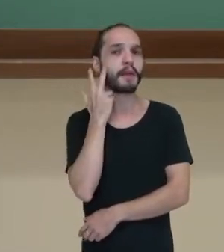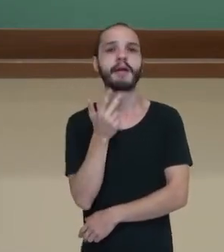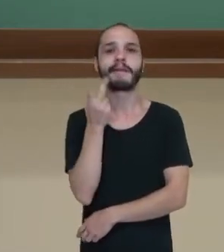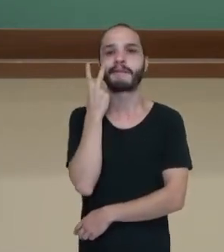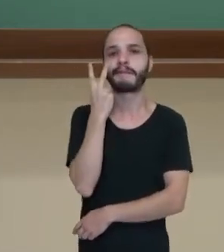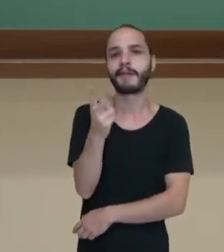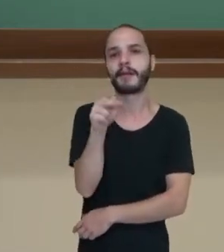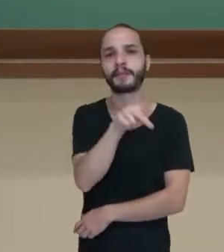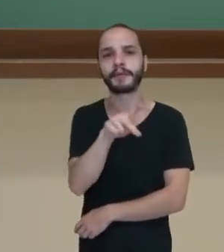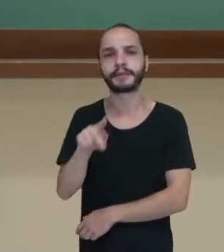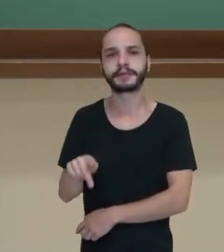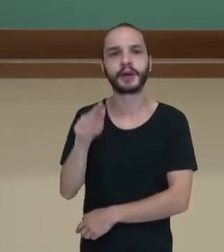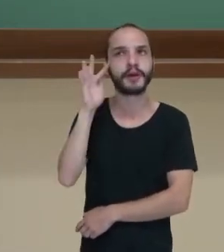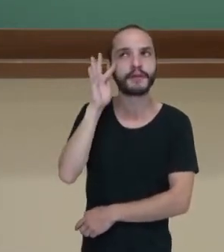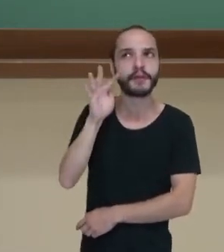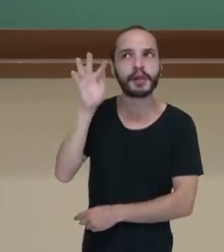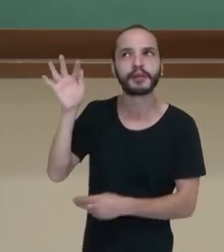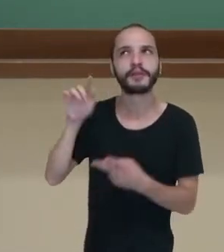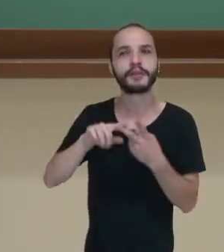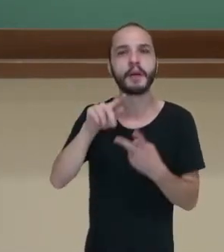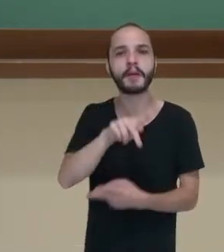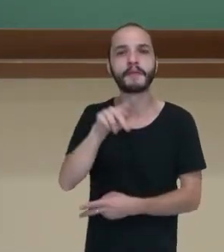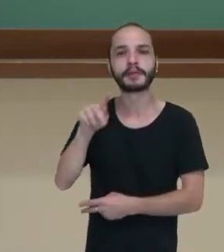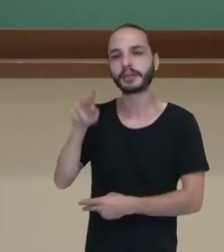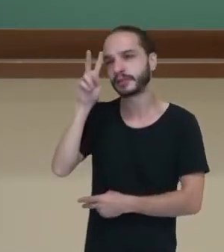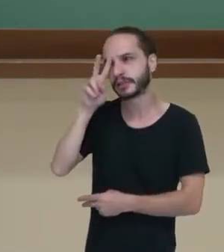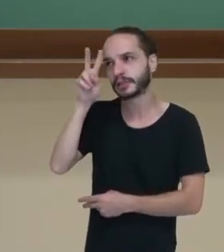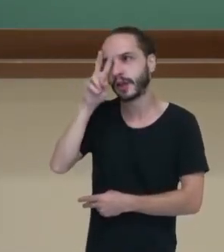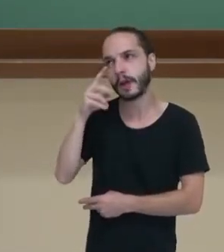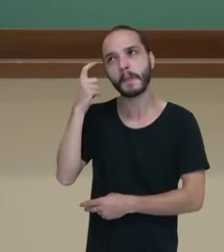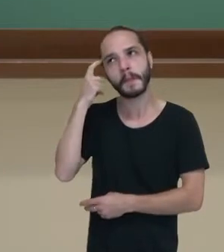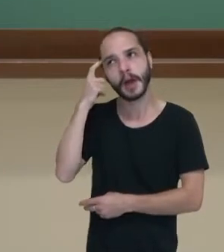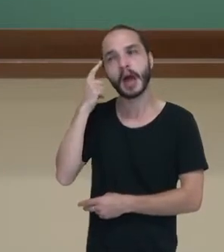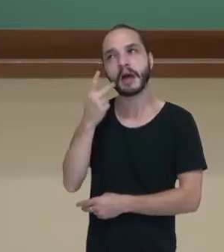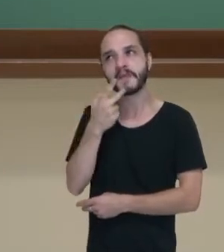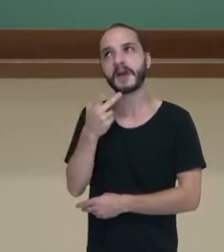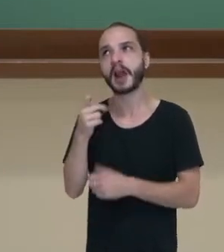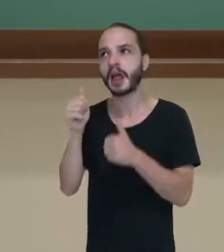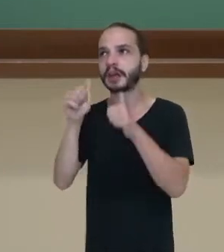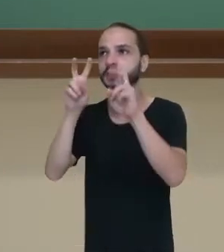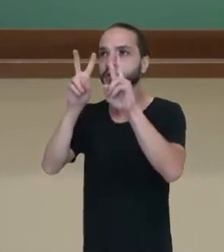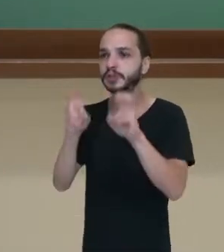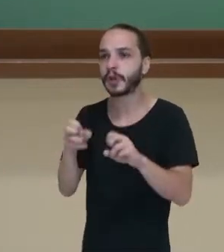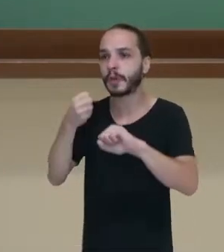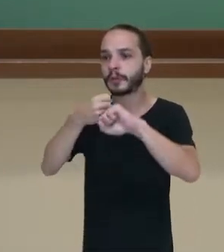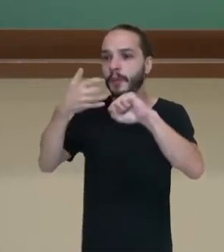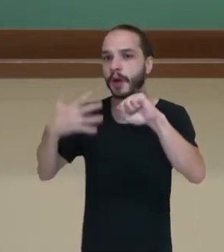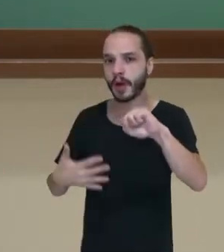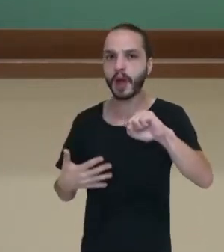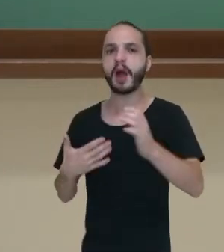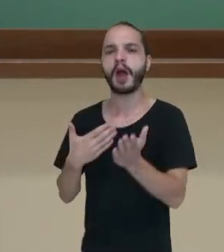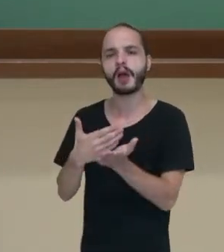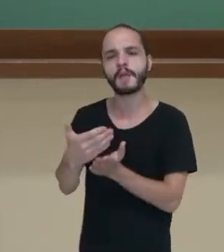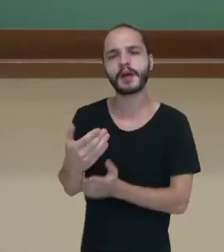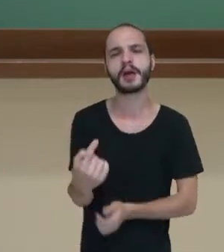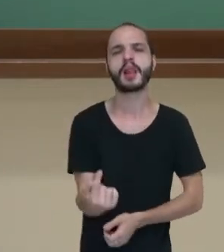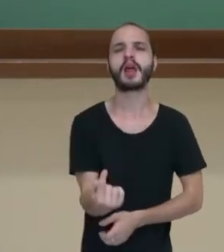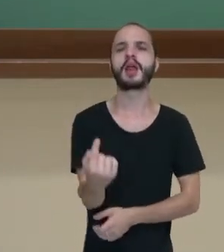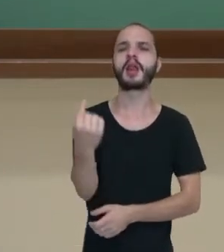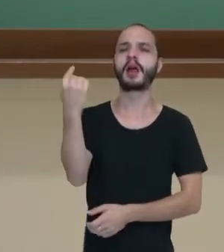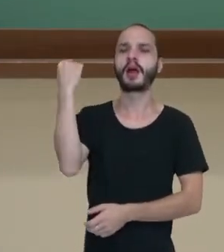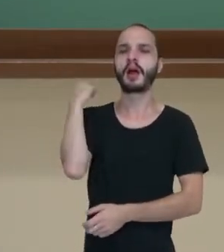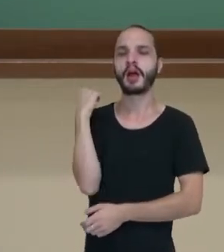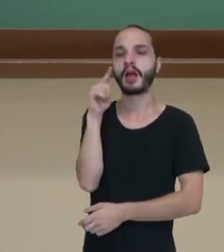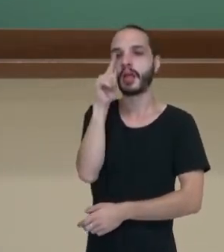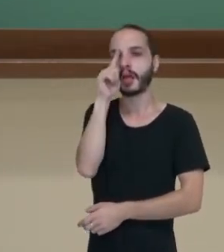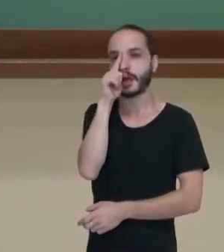de filosofia, seu professor de história, a hora que você pensa que não, tá, vamos falar de democracia. Daí ele começa assim, lá na Grécia